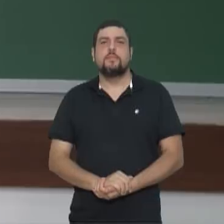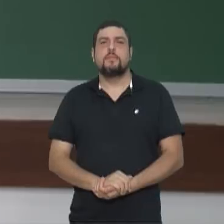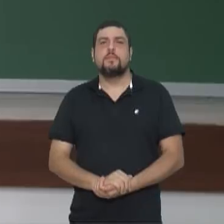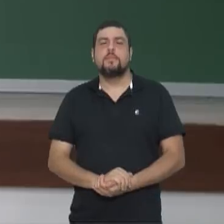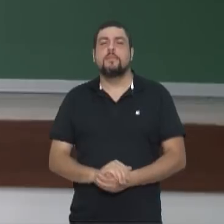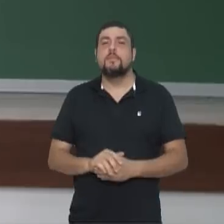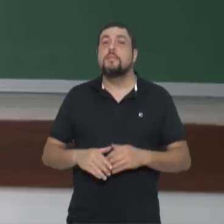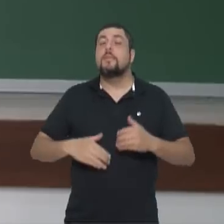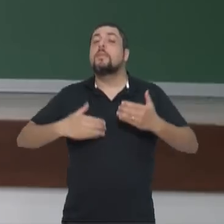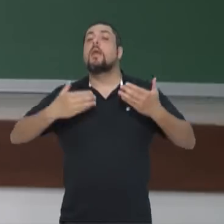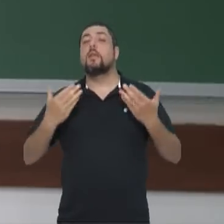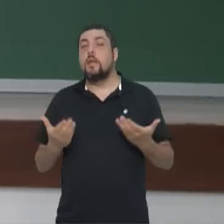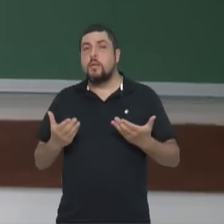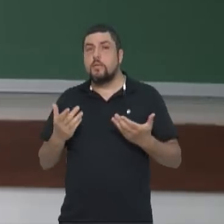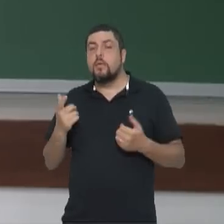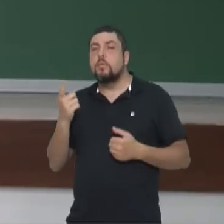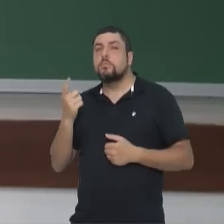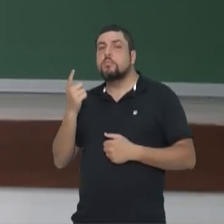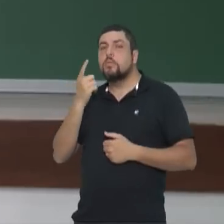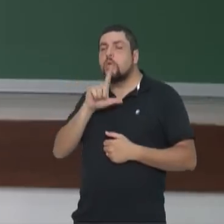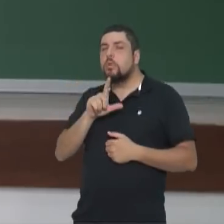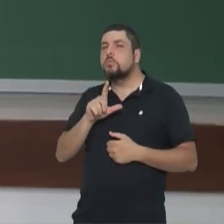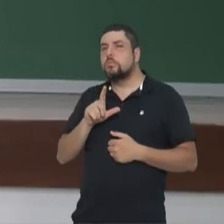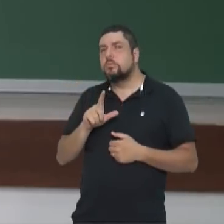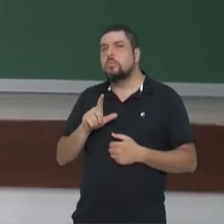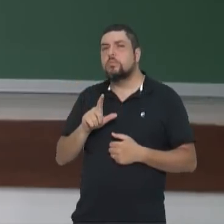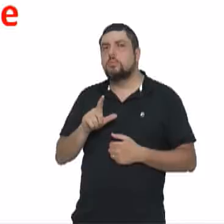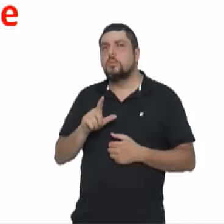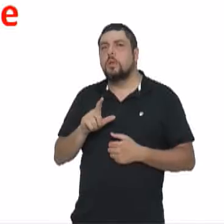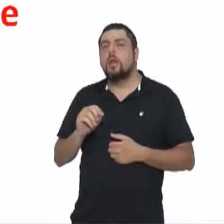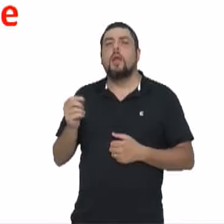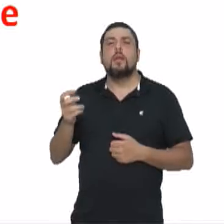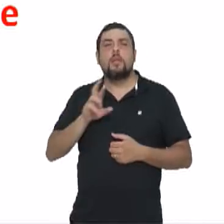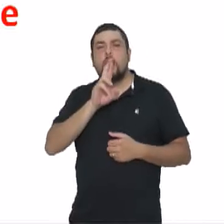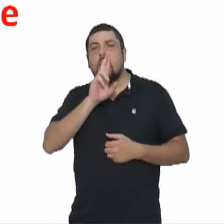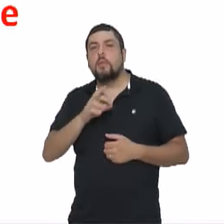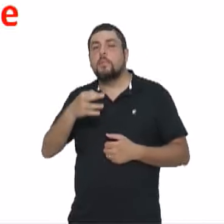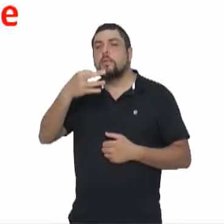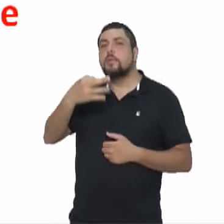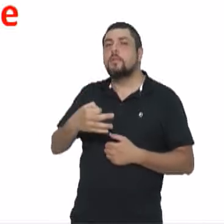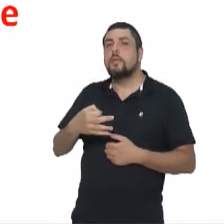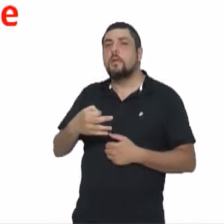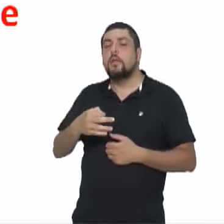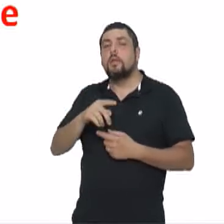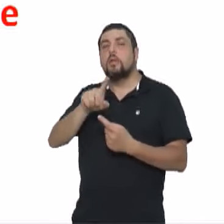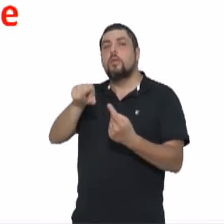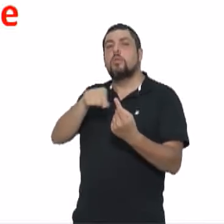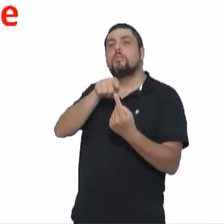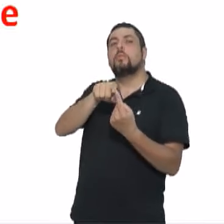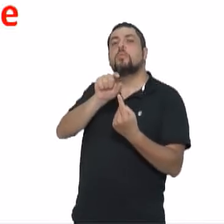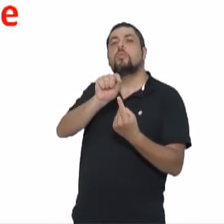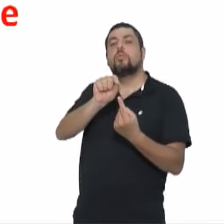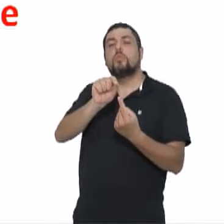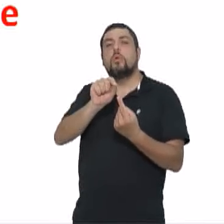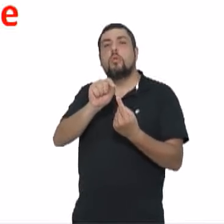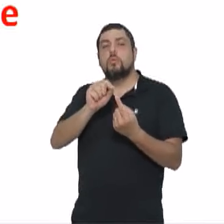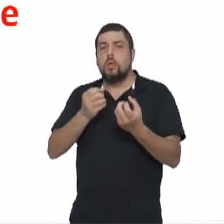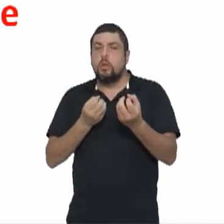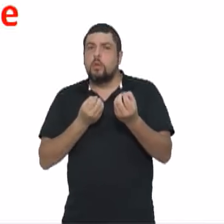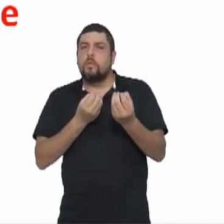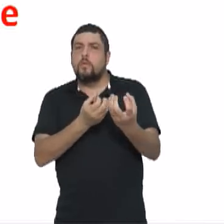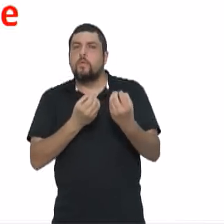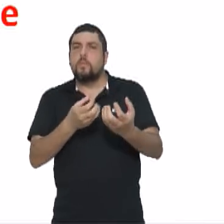E aí, galerinha, conseguiram? Então, acertou quem disse que a finalidade é informar sobre a nova regra